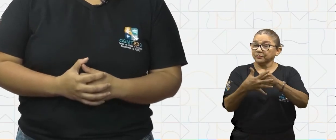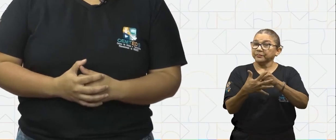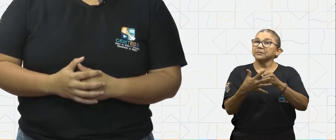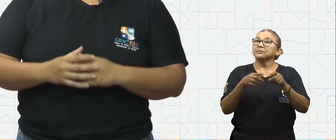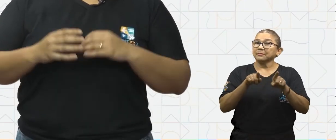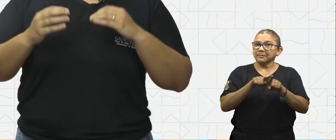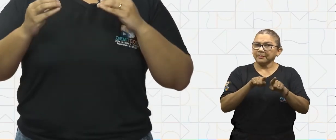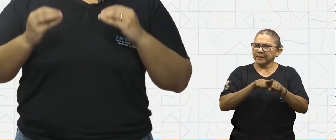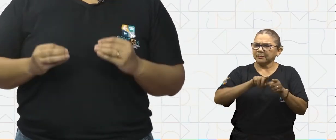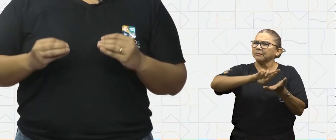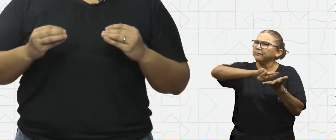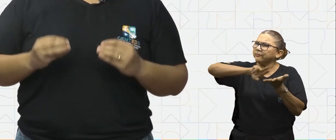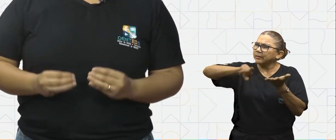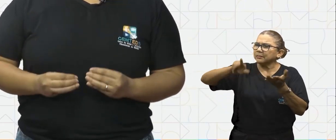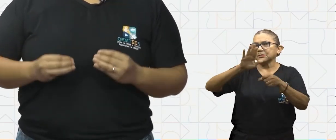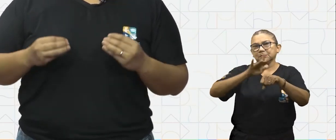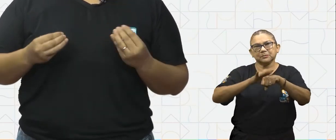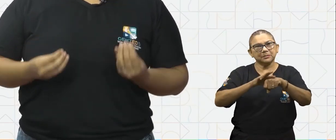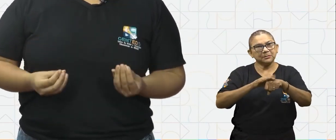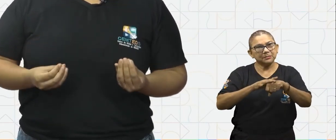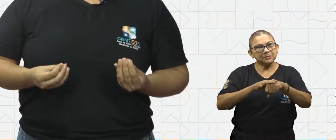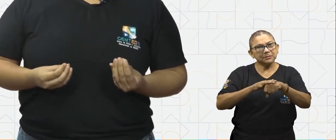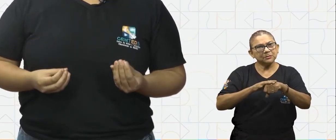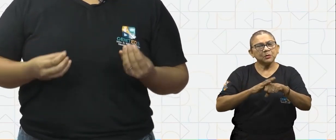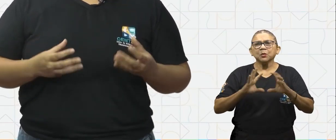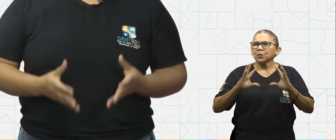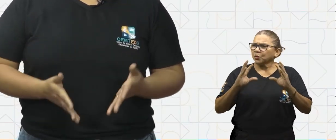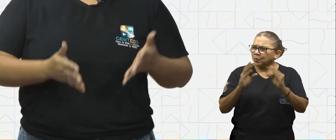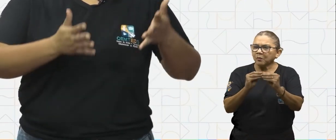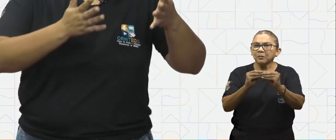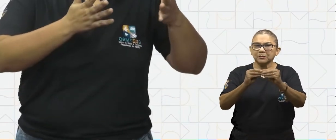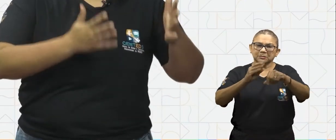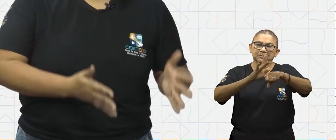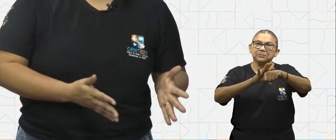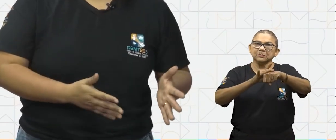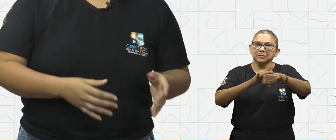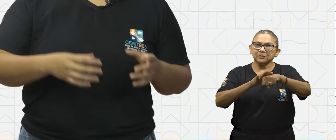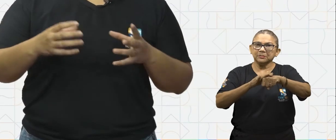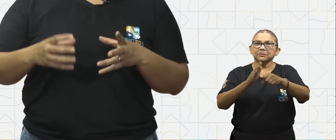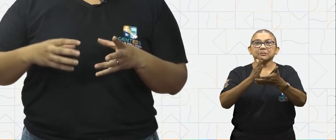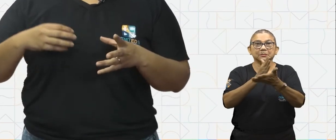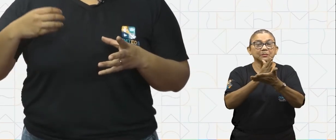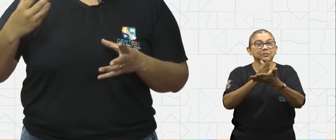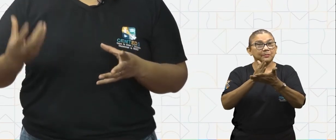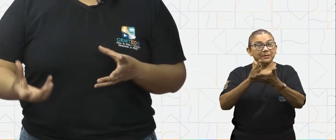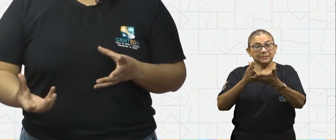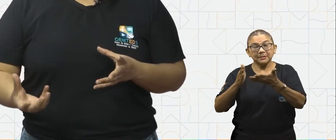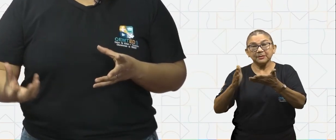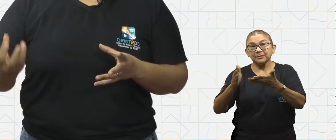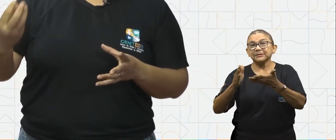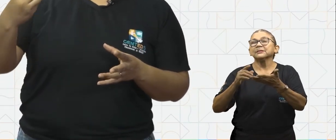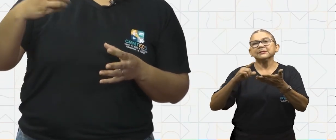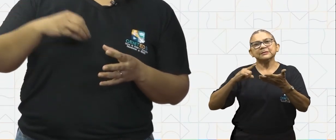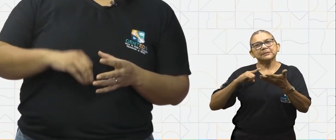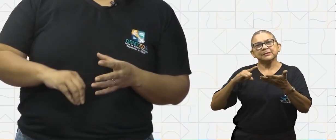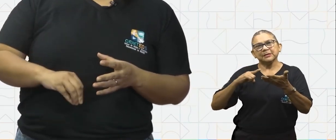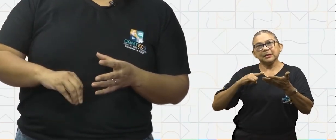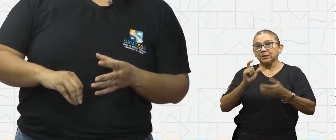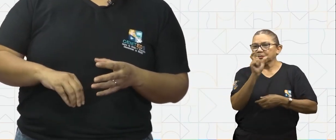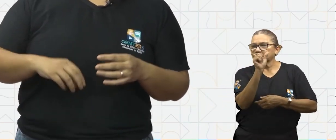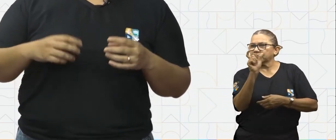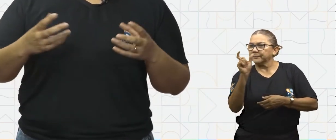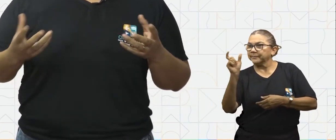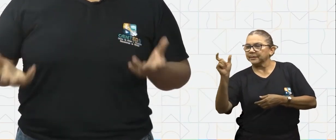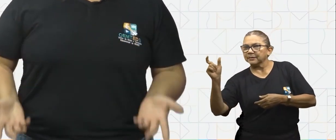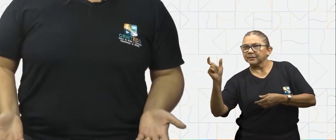Covid-19. Todas as doenças que têm seu nome finalizado por "ite" são inflamações em alguma